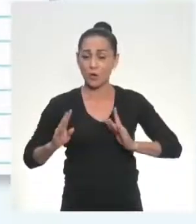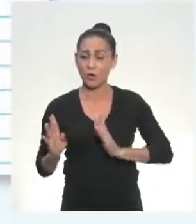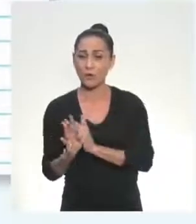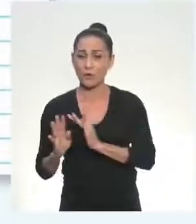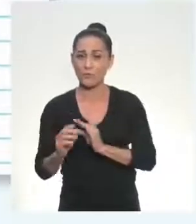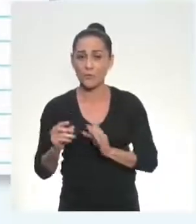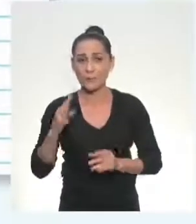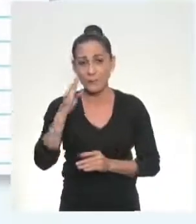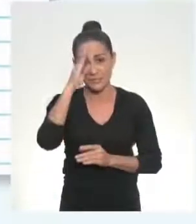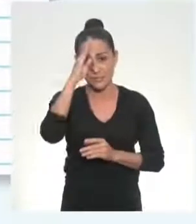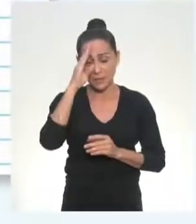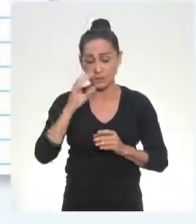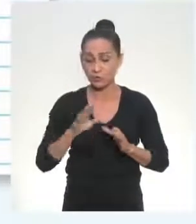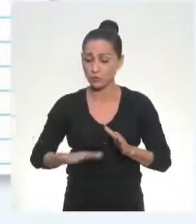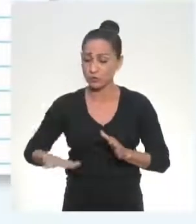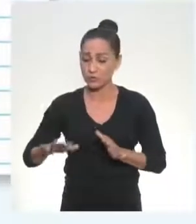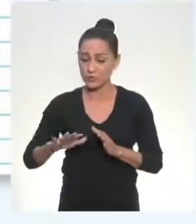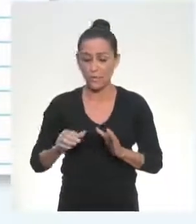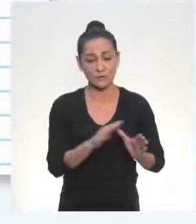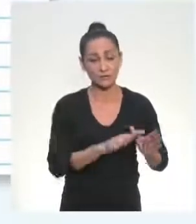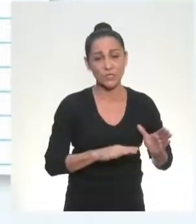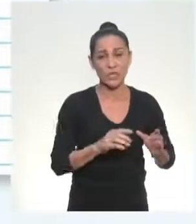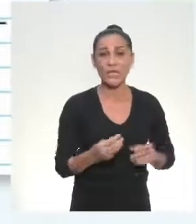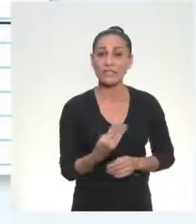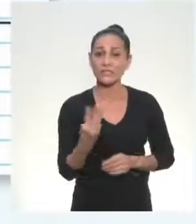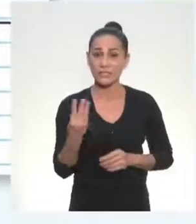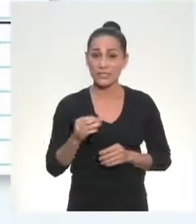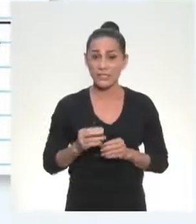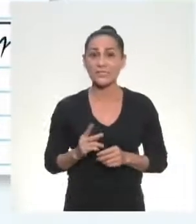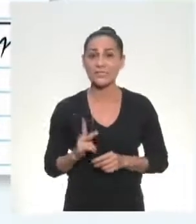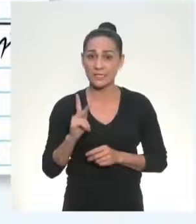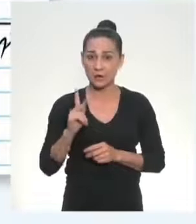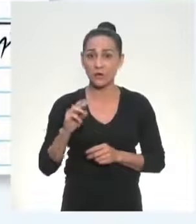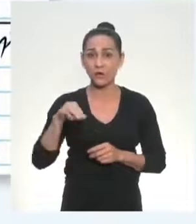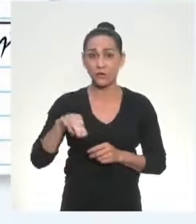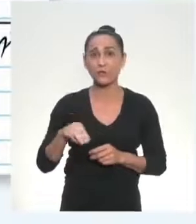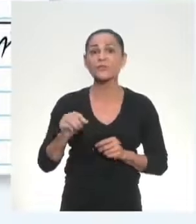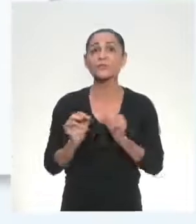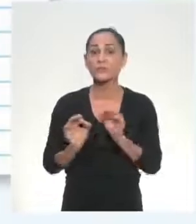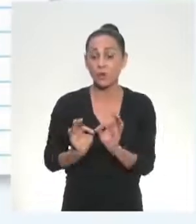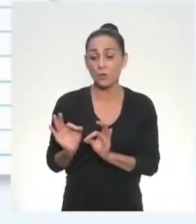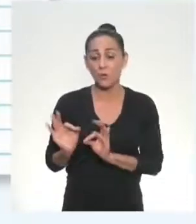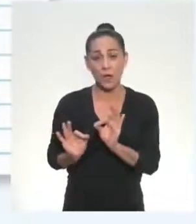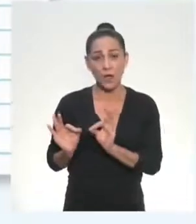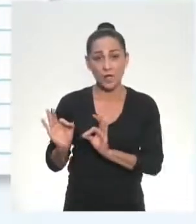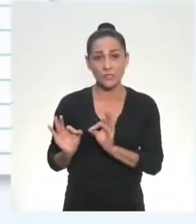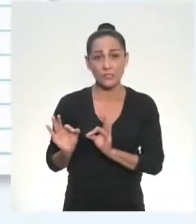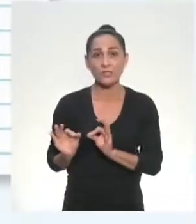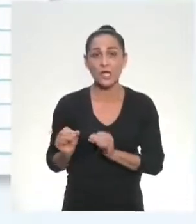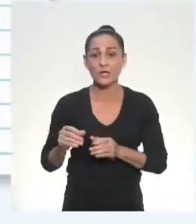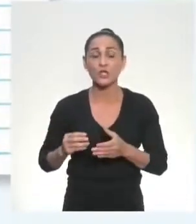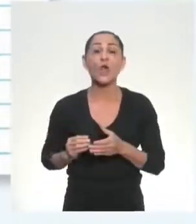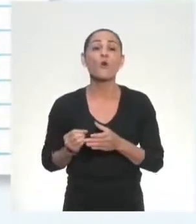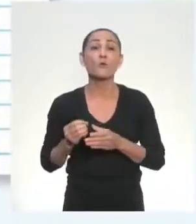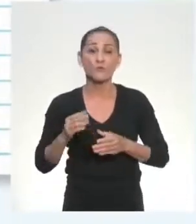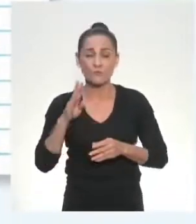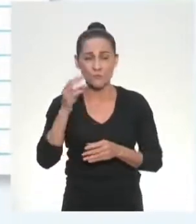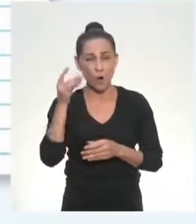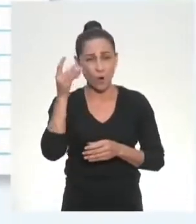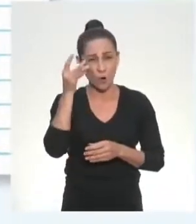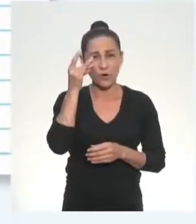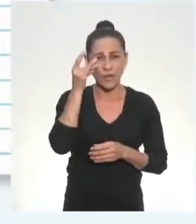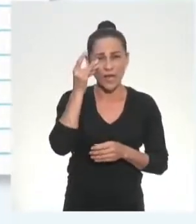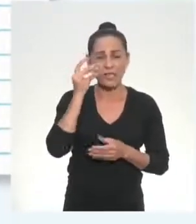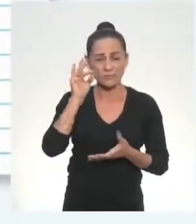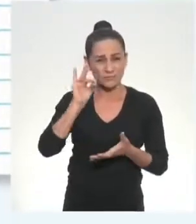urbanizadas principais de 2 municípios é de até 3 quilômetros, temos um arranjo. Excetuando-se os arranjos originados por municípios que se